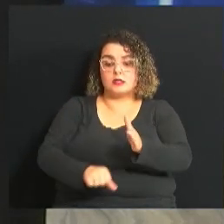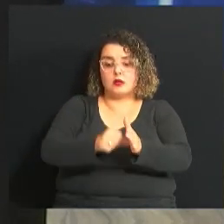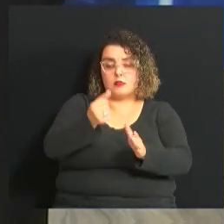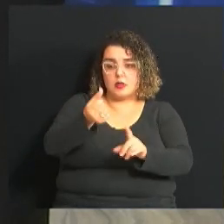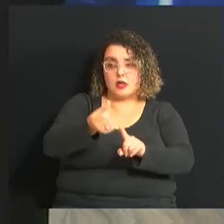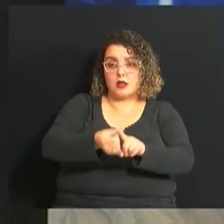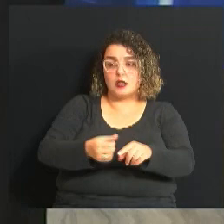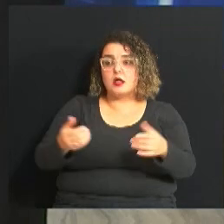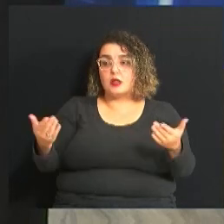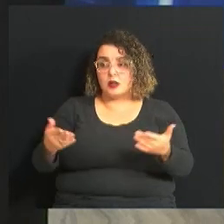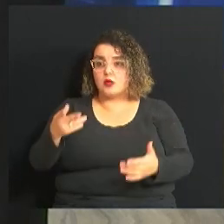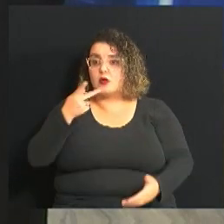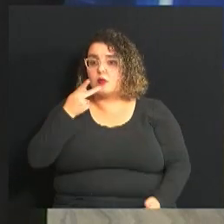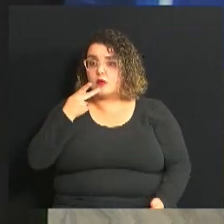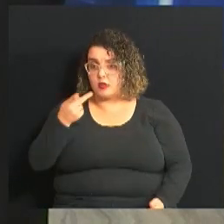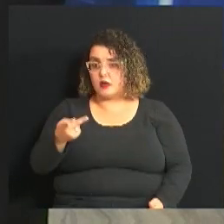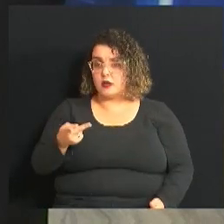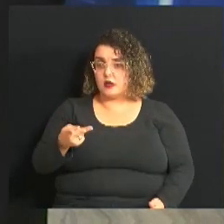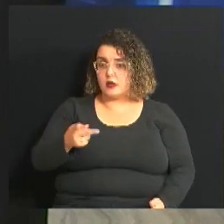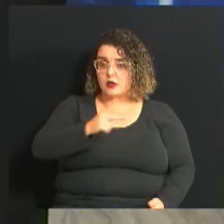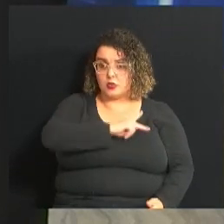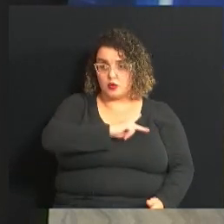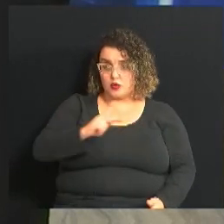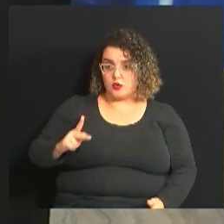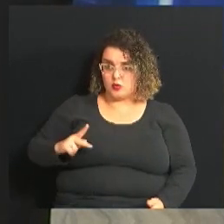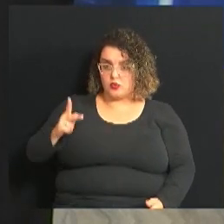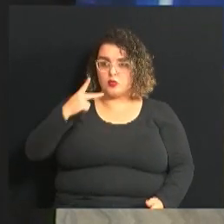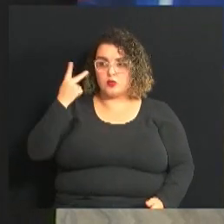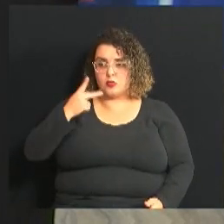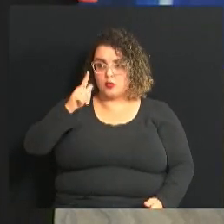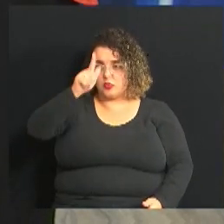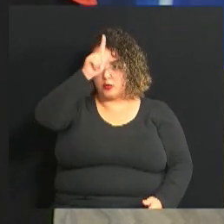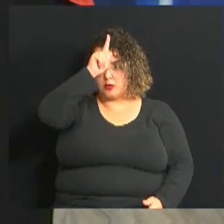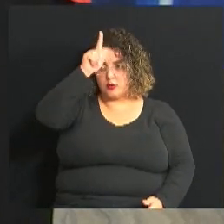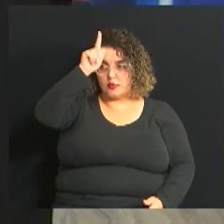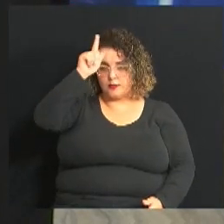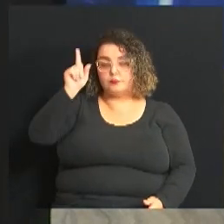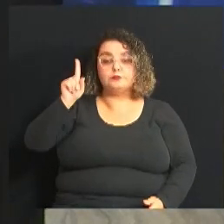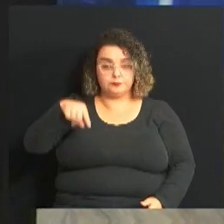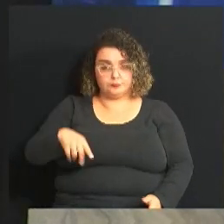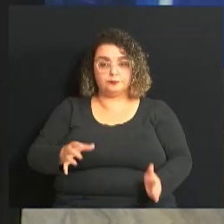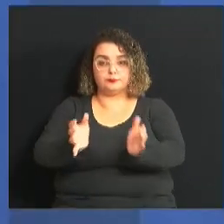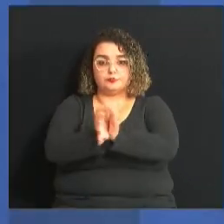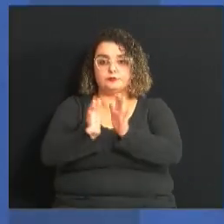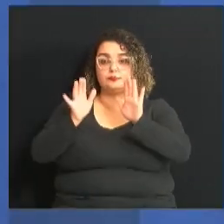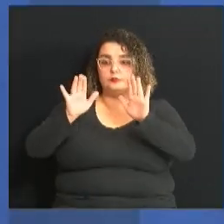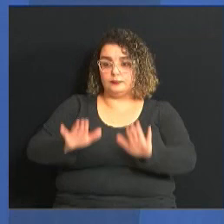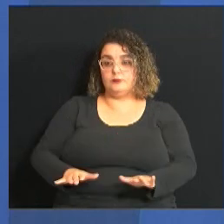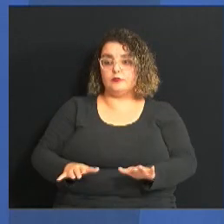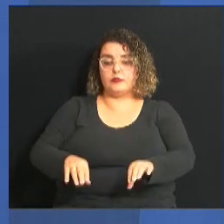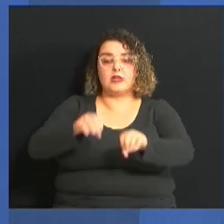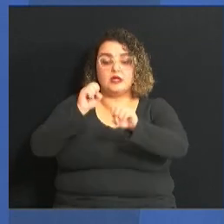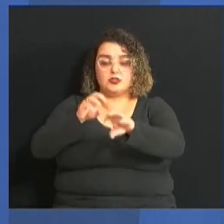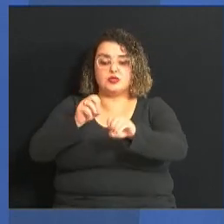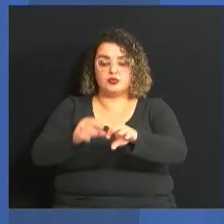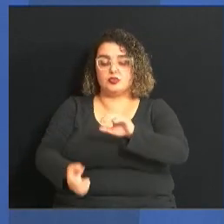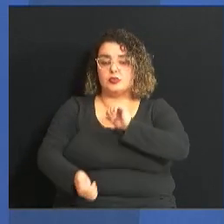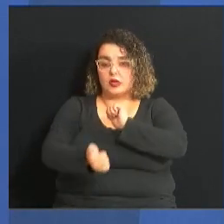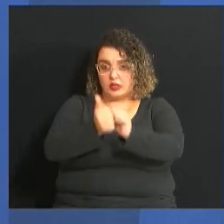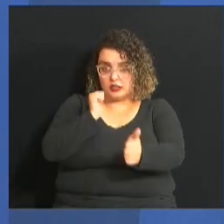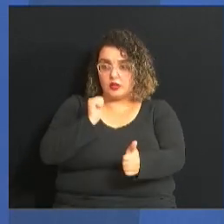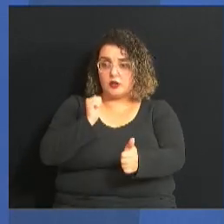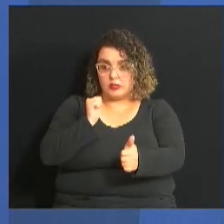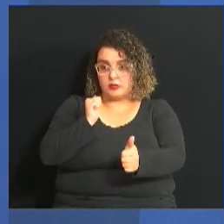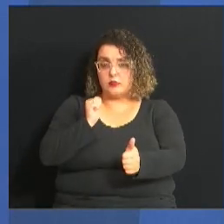e agora a gente fala de uma que é presidida pelo vereador Gustavo petta é a comissão permanente de educação Esporte